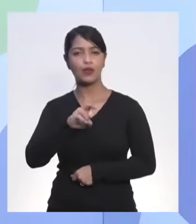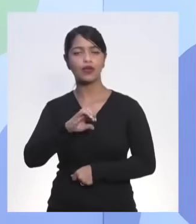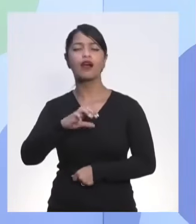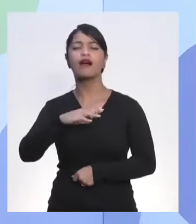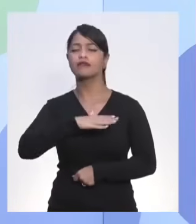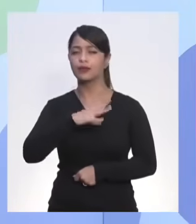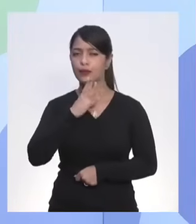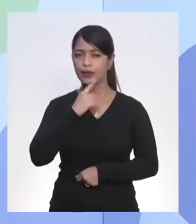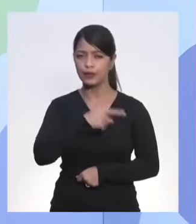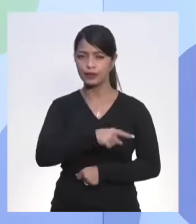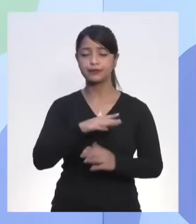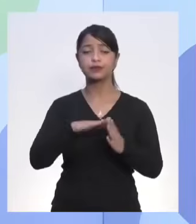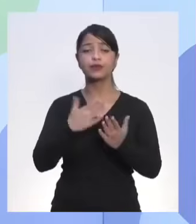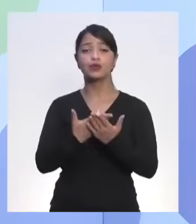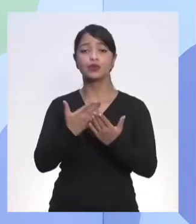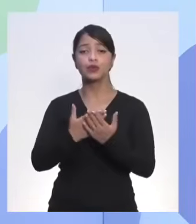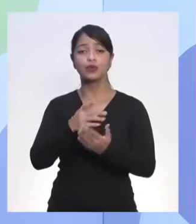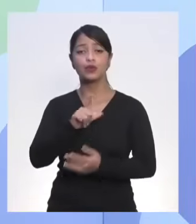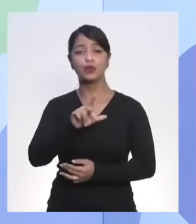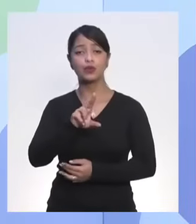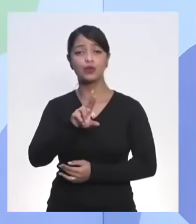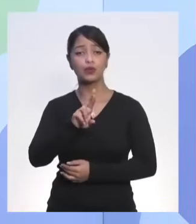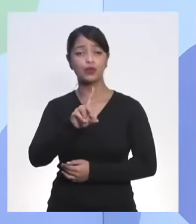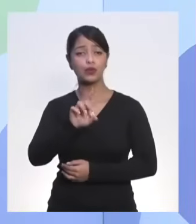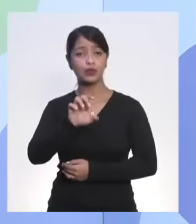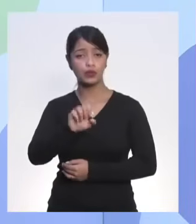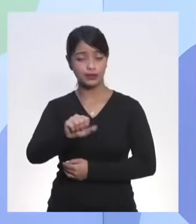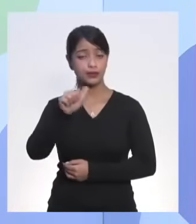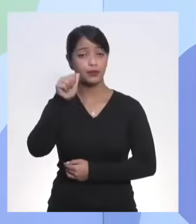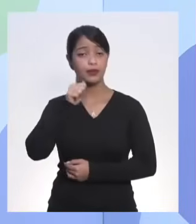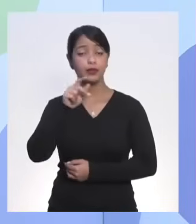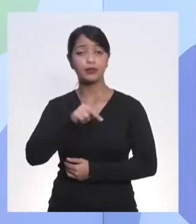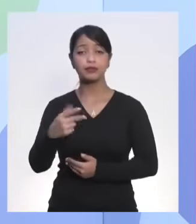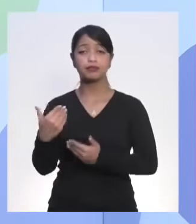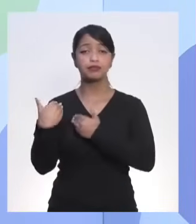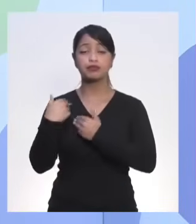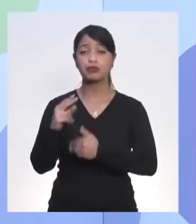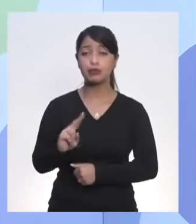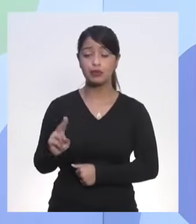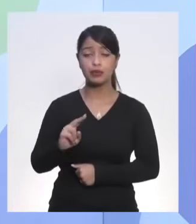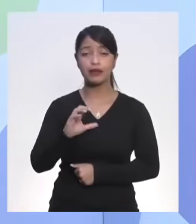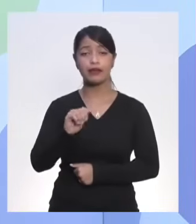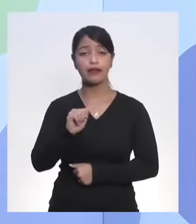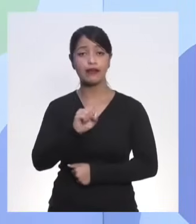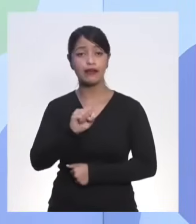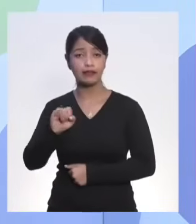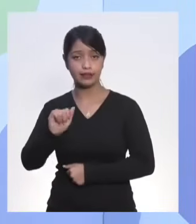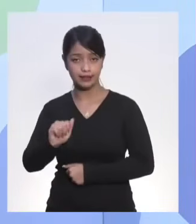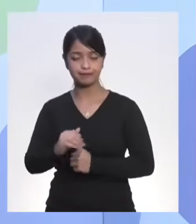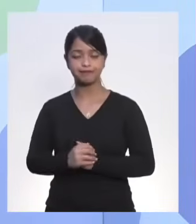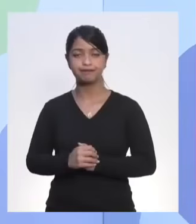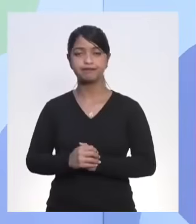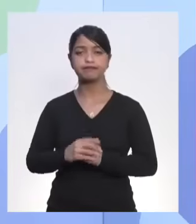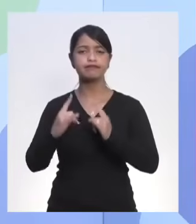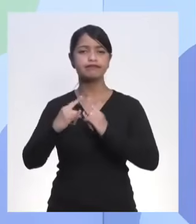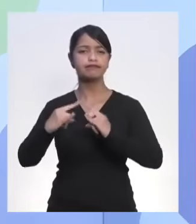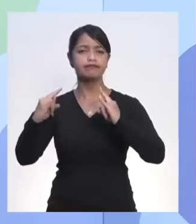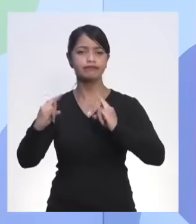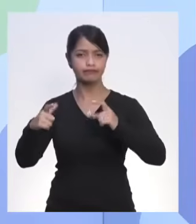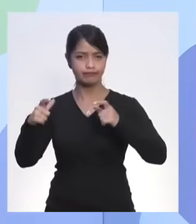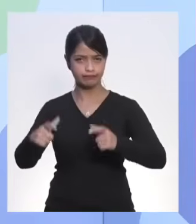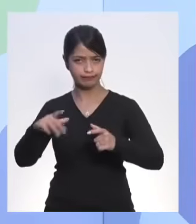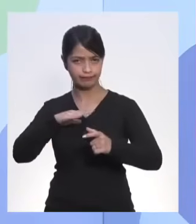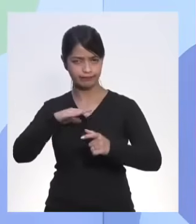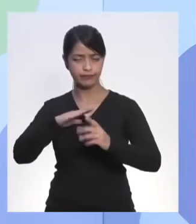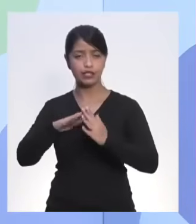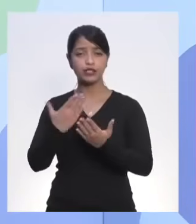Pena Carmelo, com a professora Cássia Regina. Lá na Baixada, São Vicente, Escola Portal